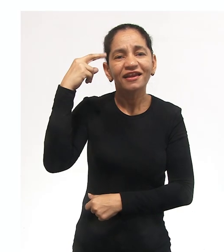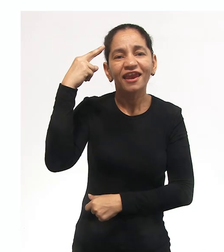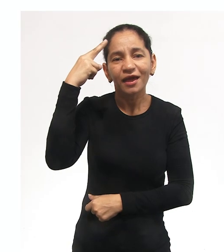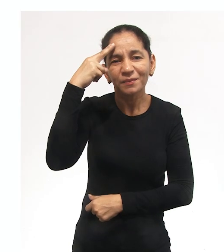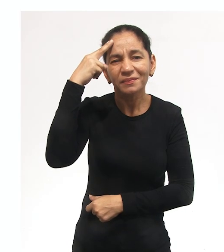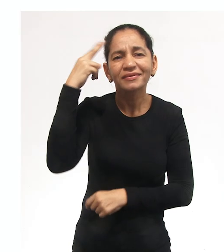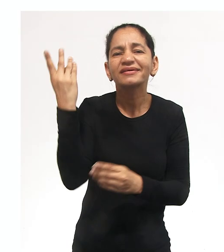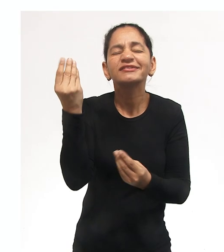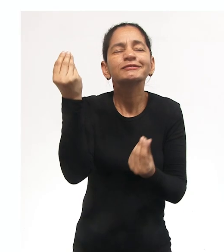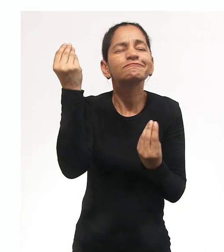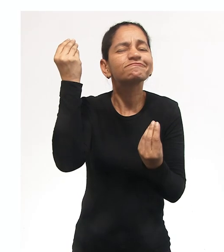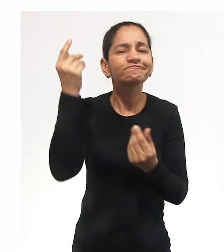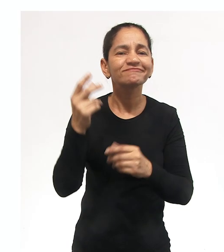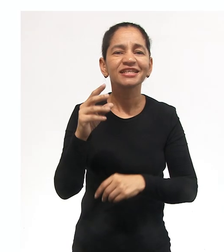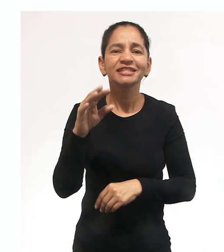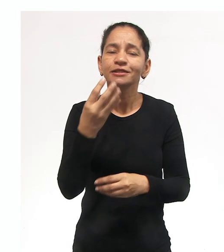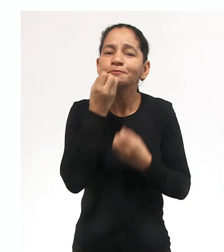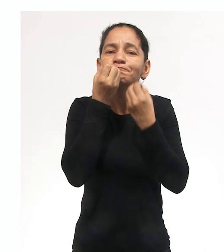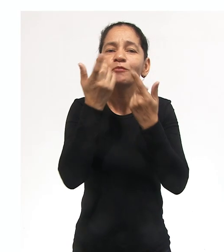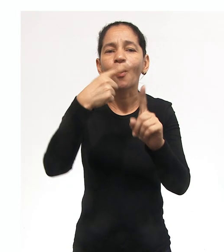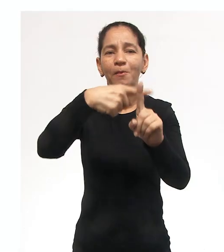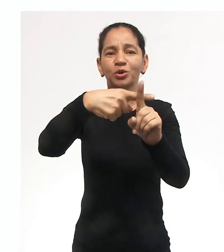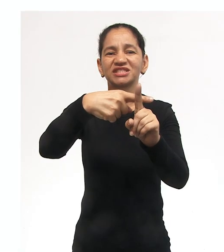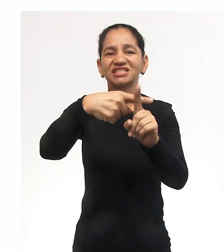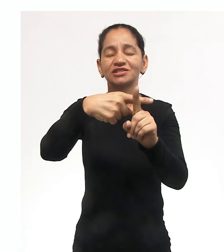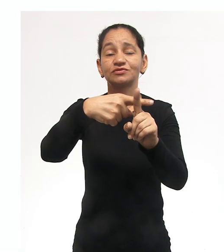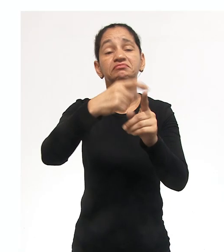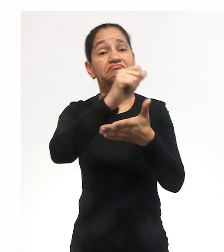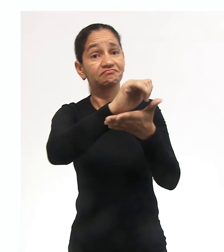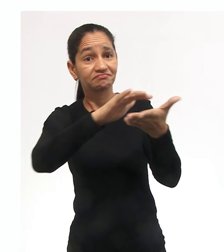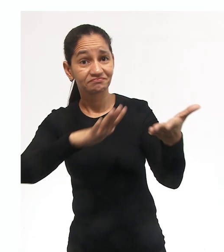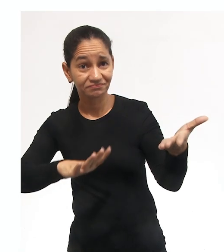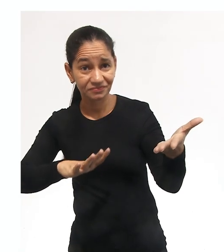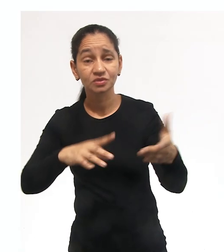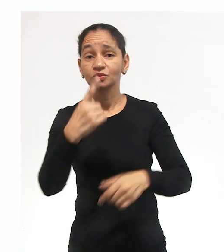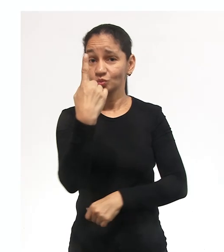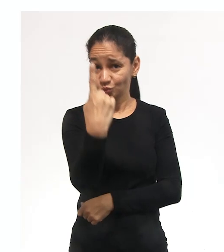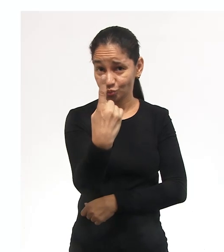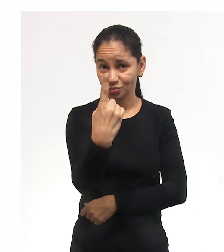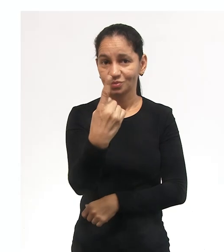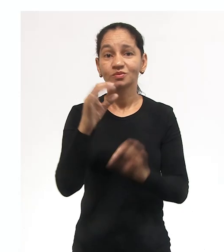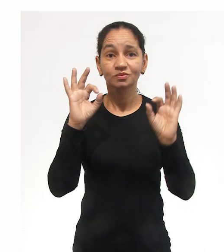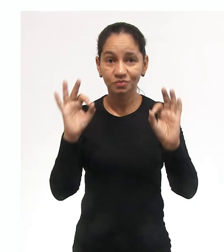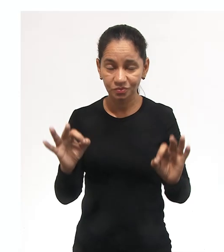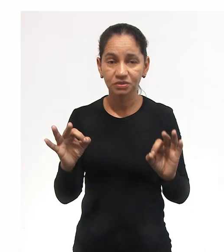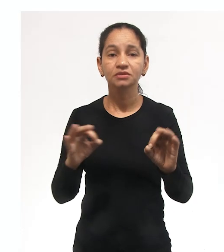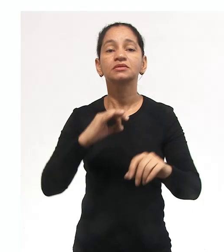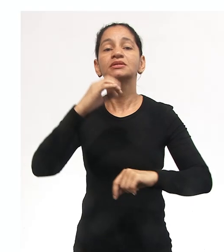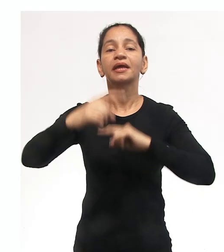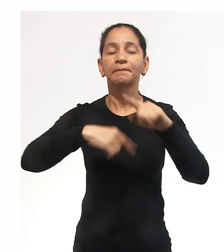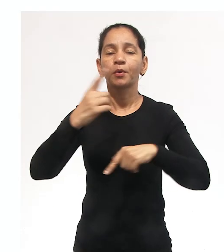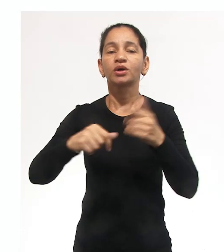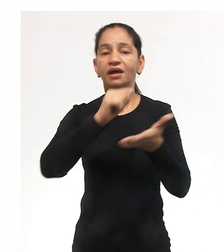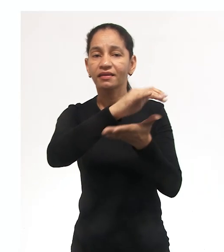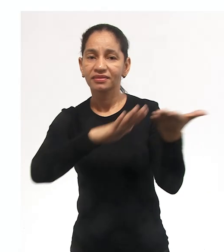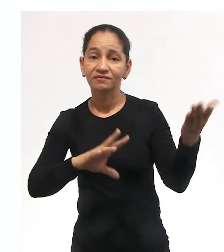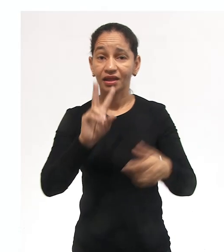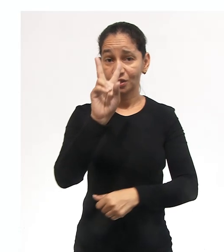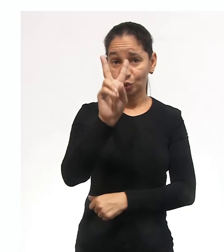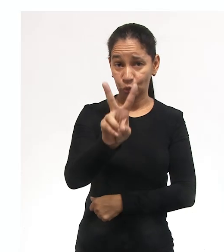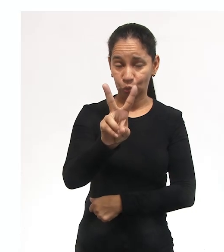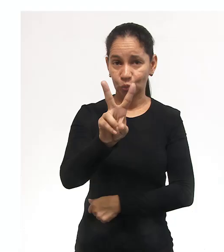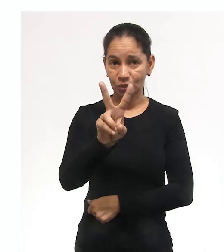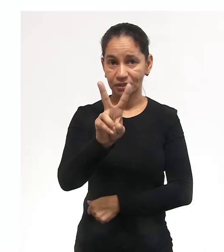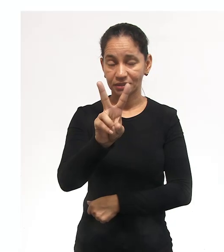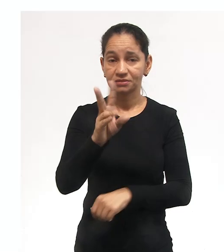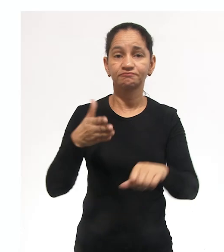aspecto cultural. Então, essa vai ser a nossa atividade de percurso 1. A atividade de percurso 2 vai